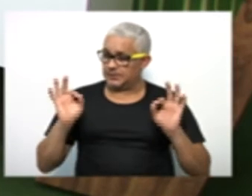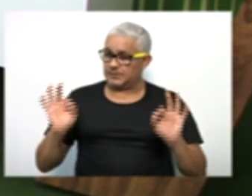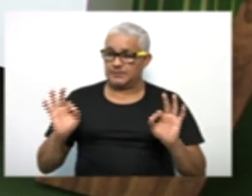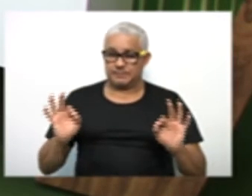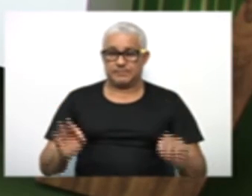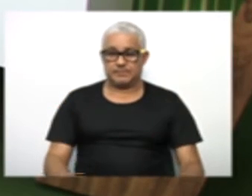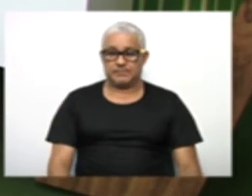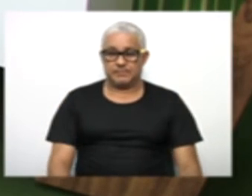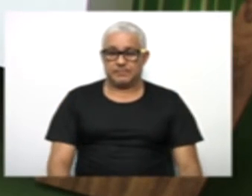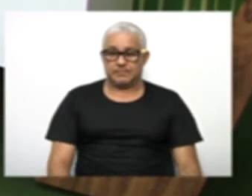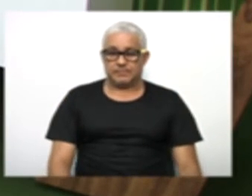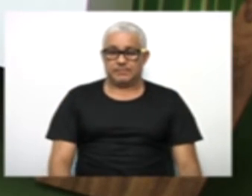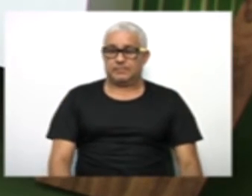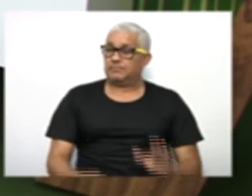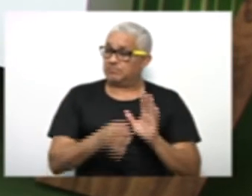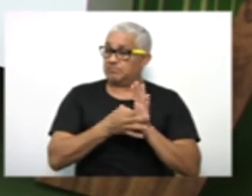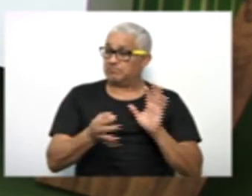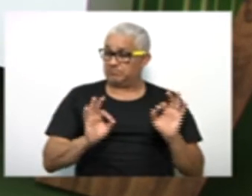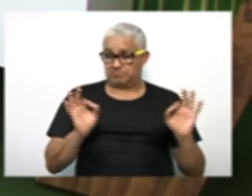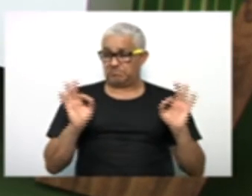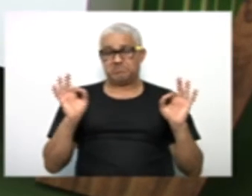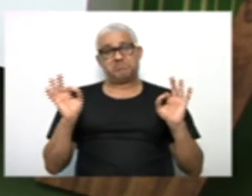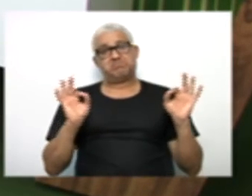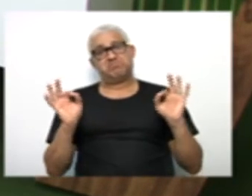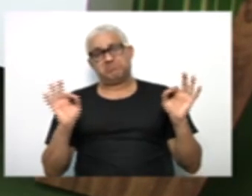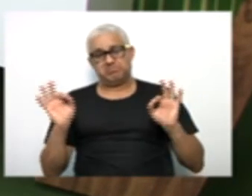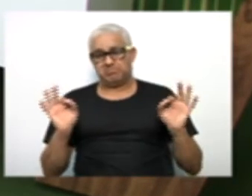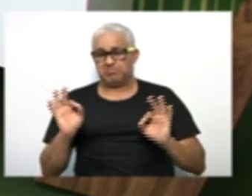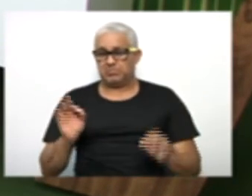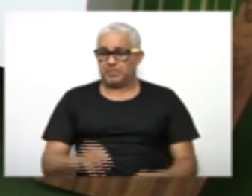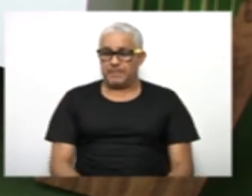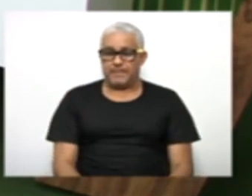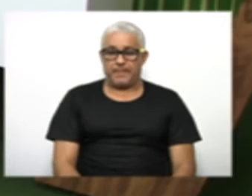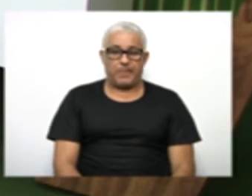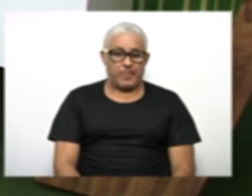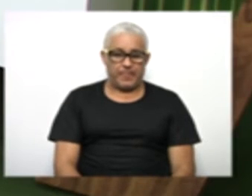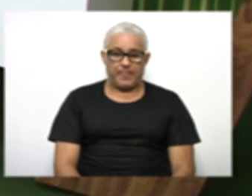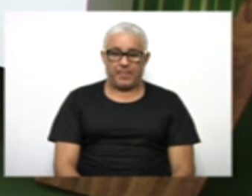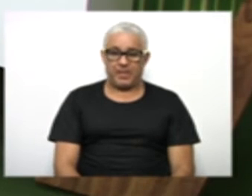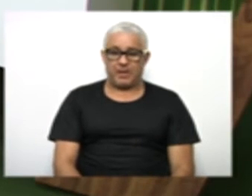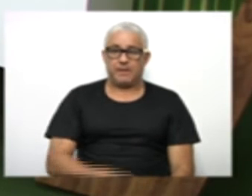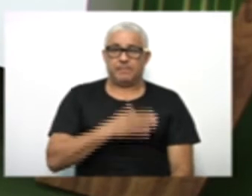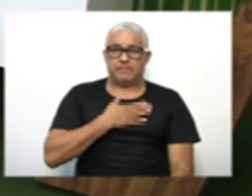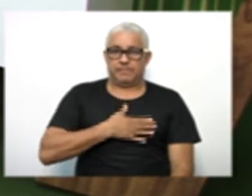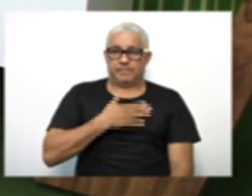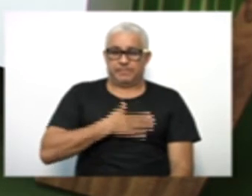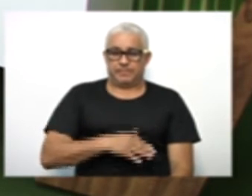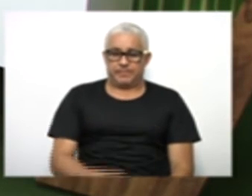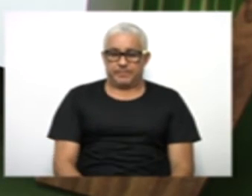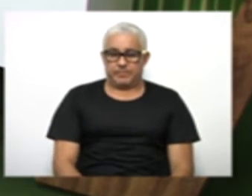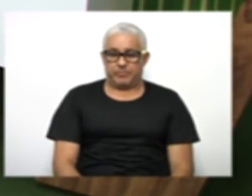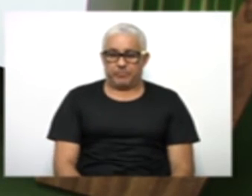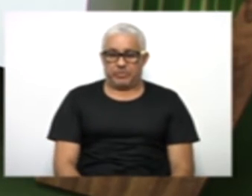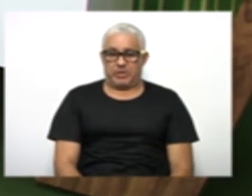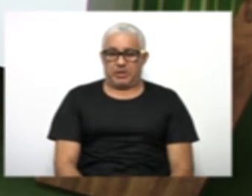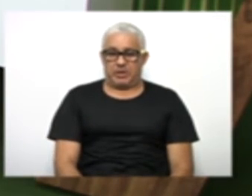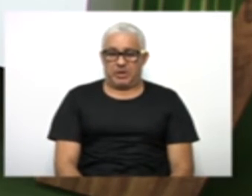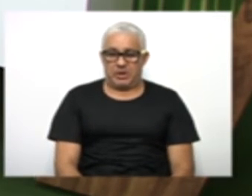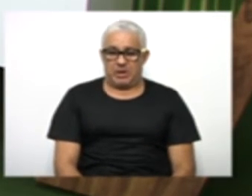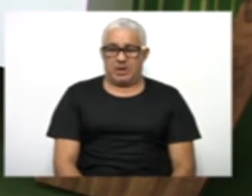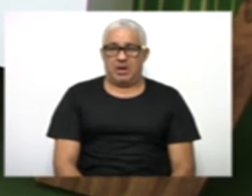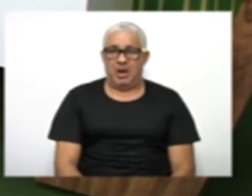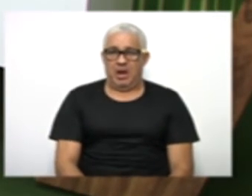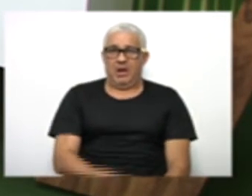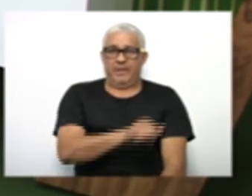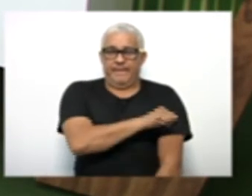Alguma contextualização, alguma dúvida? Agora tudo tranquilo. Tá aqui, boa noite,